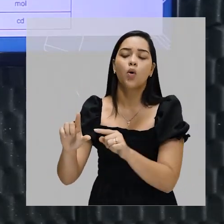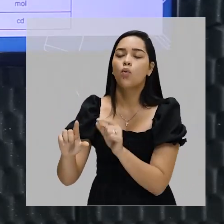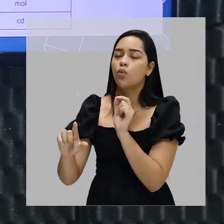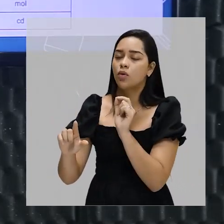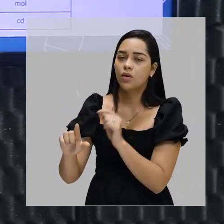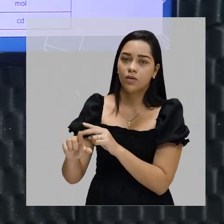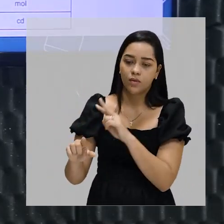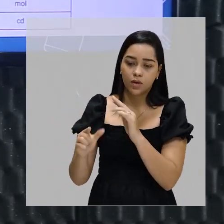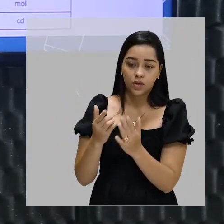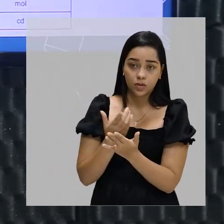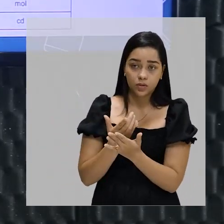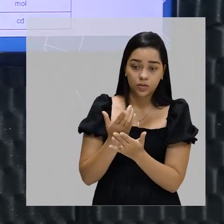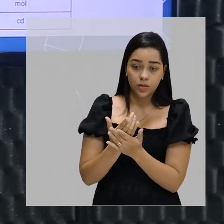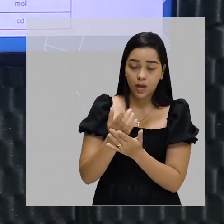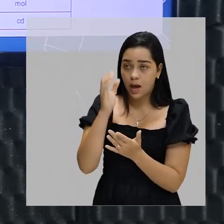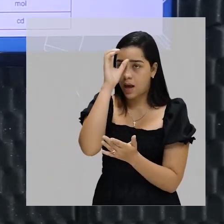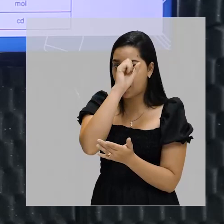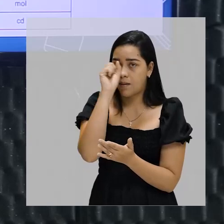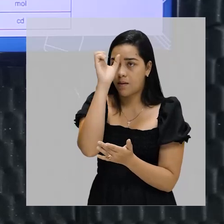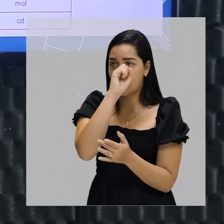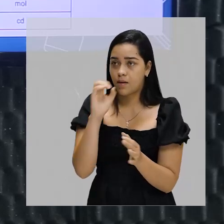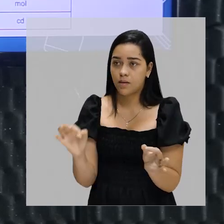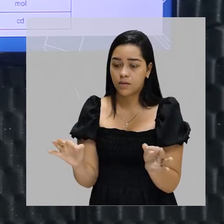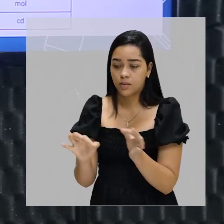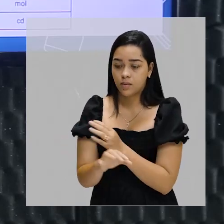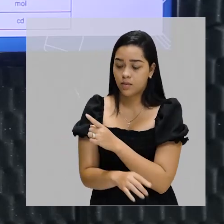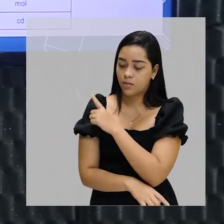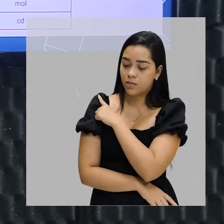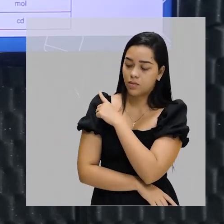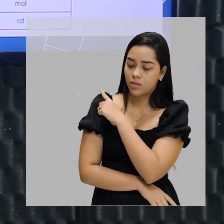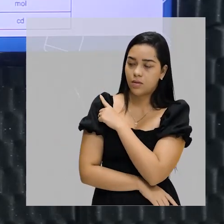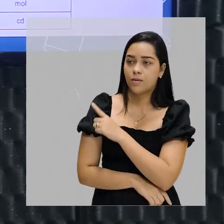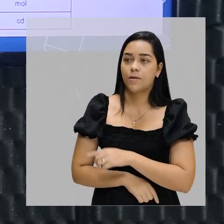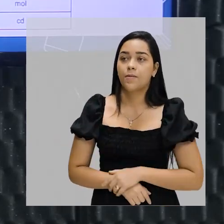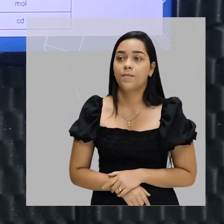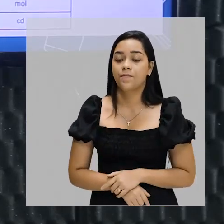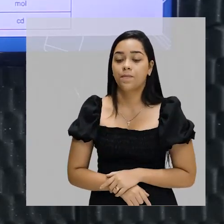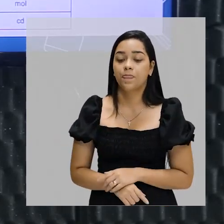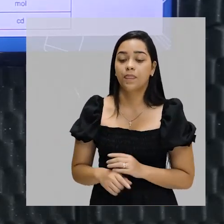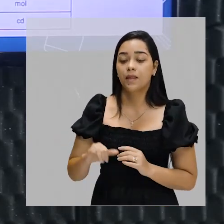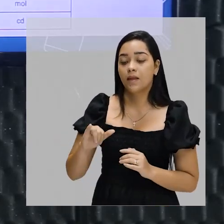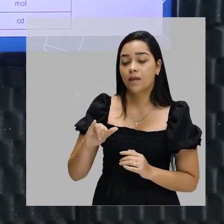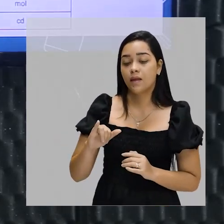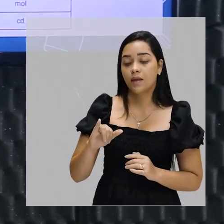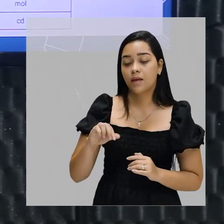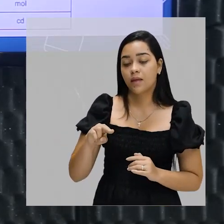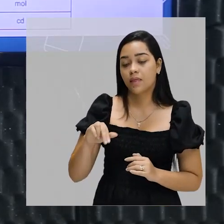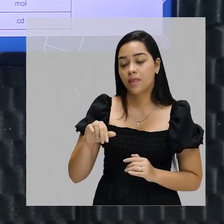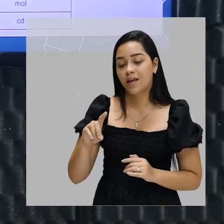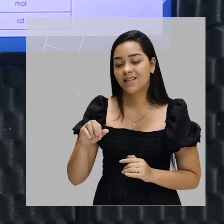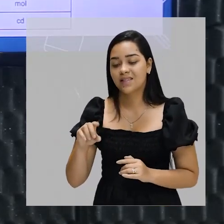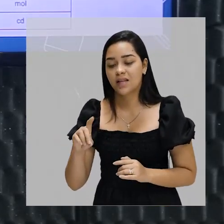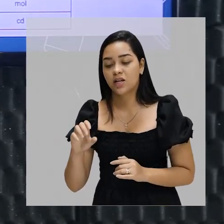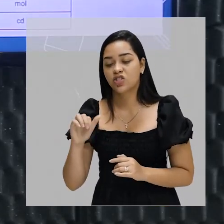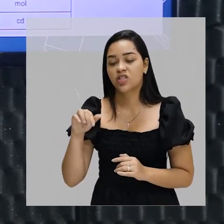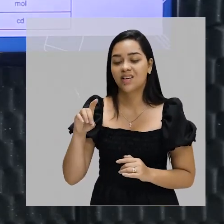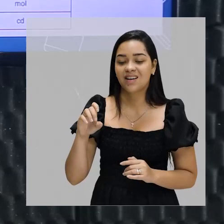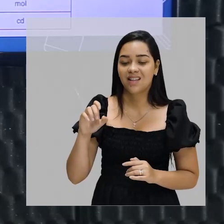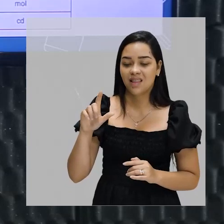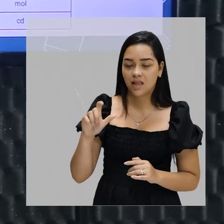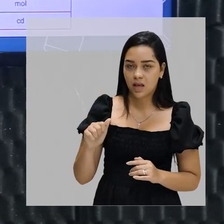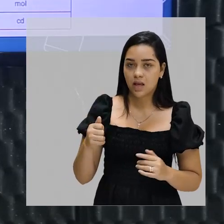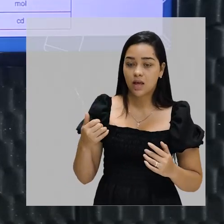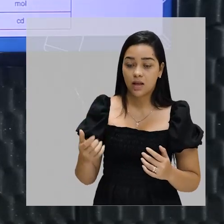vai estudar, nós vamos aprender no final do primeiro ano. Intensidade luminosa, candela. Então,